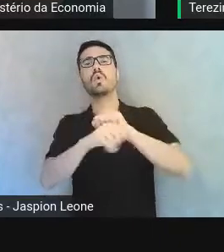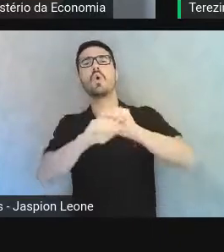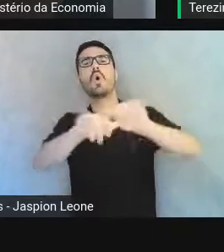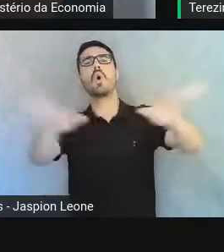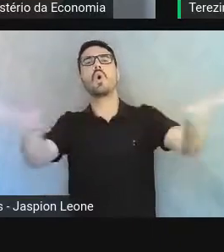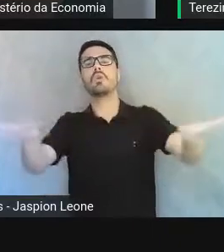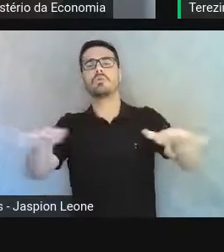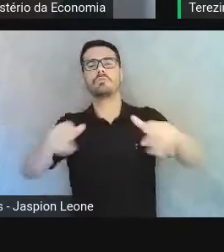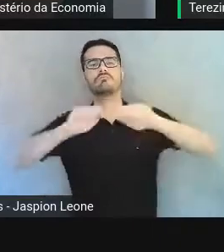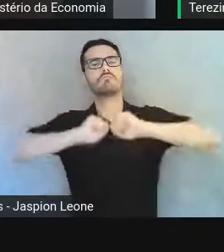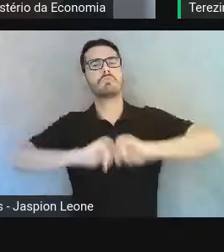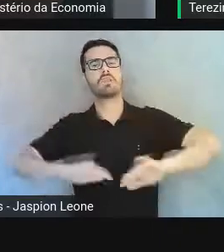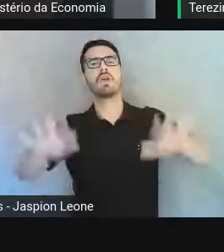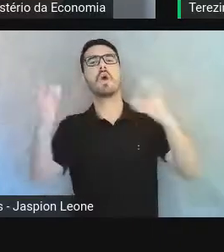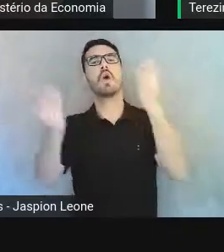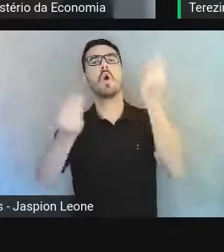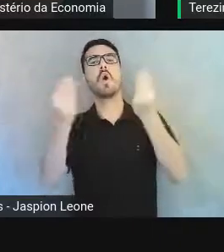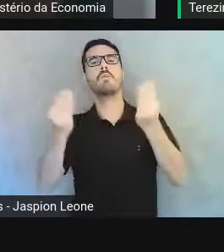orçamento.